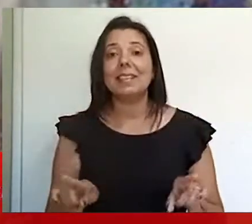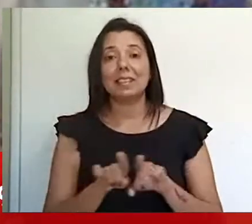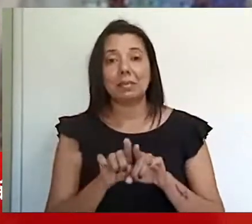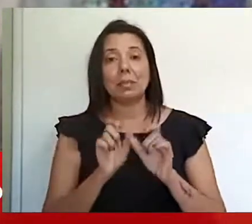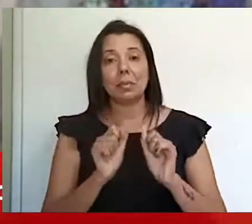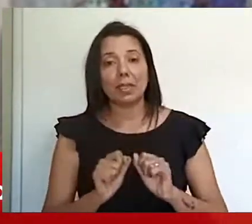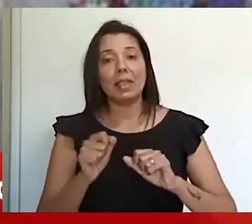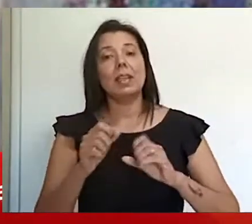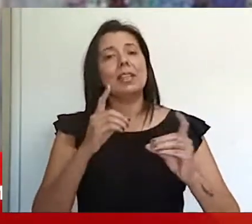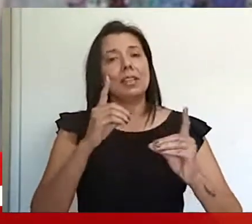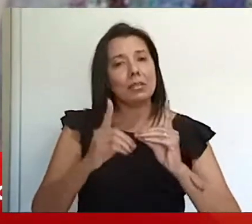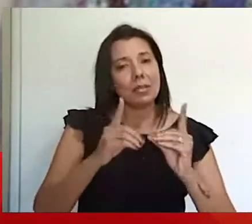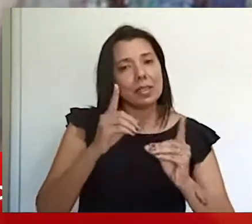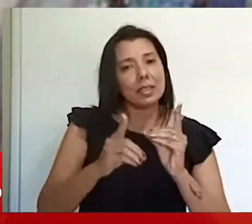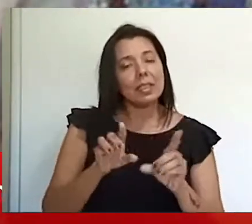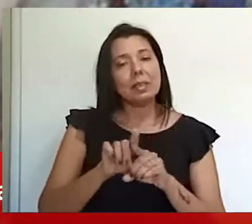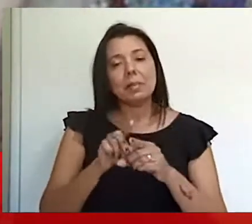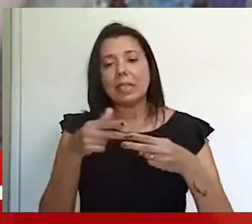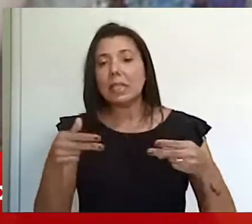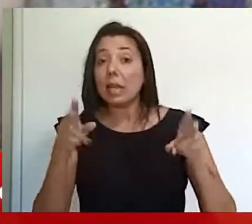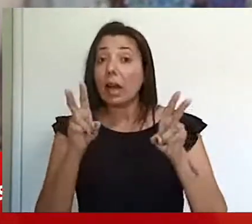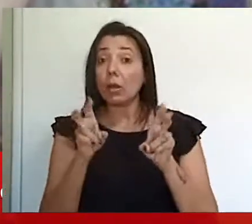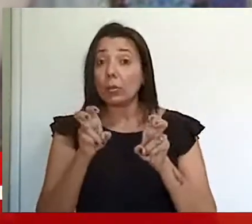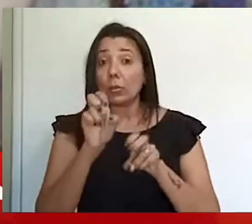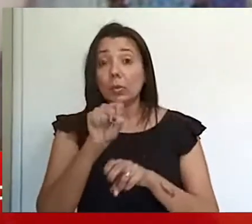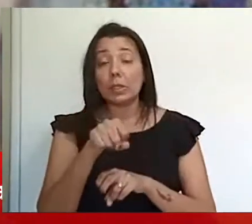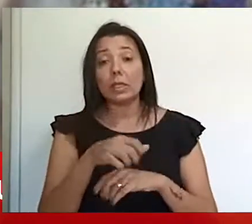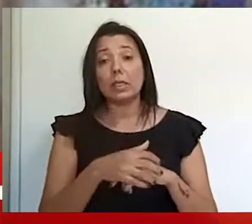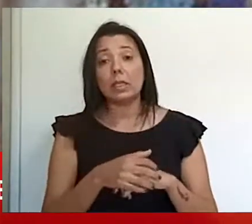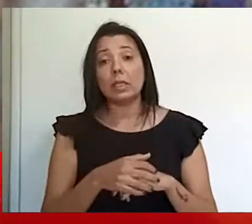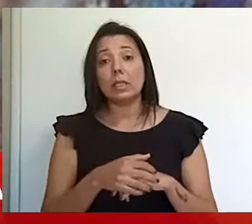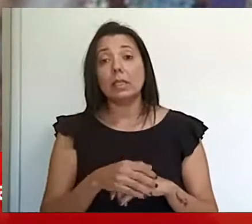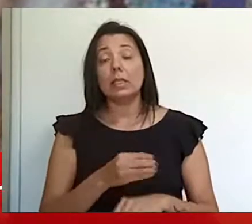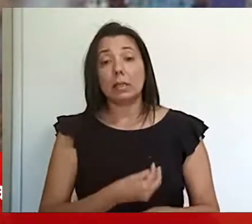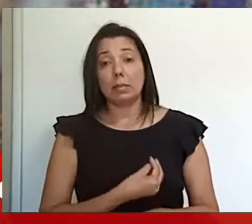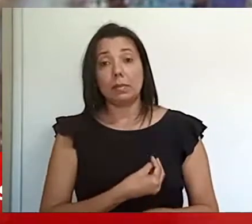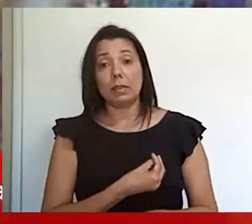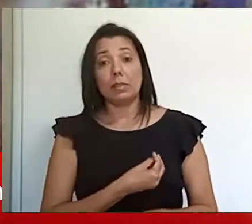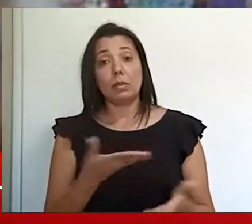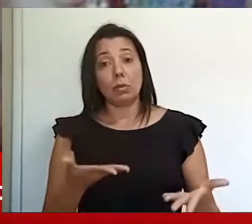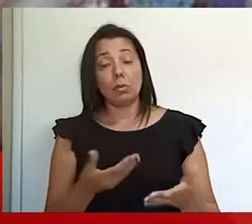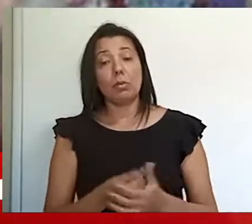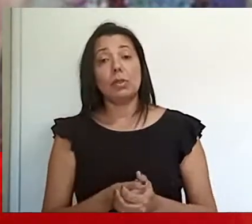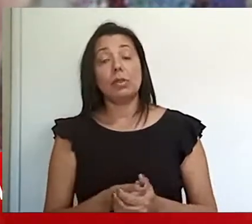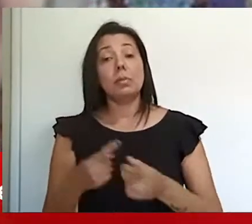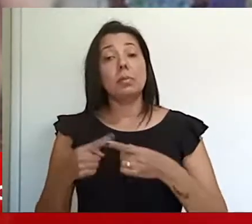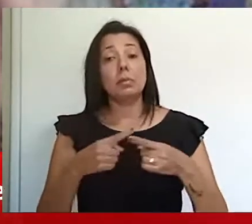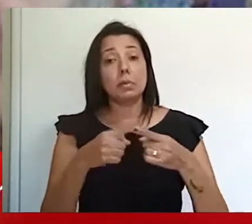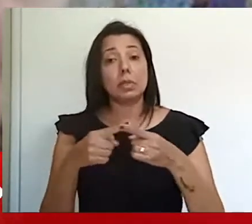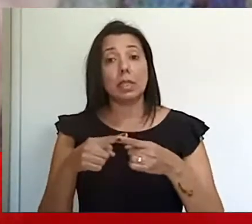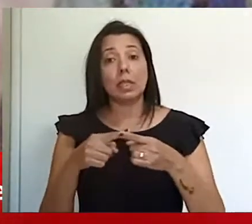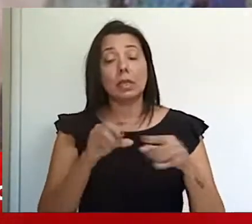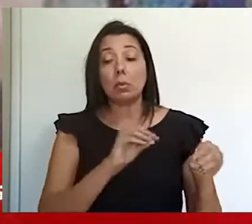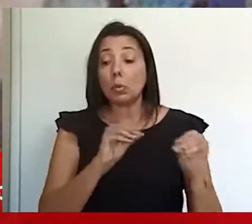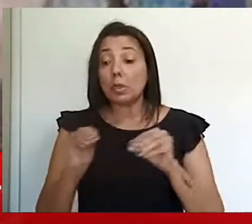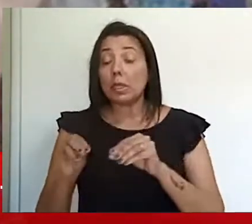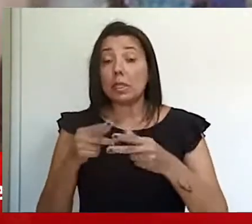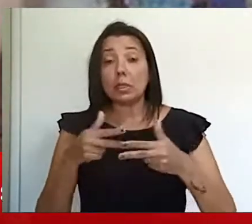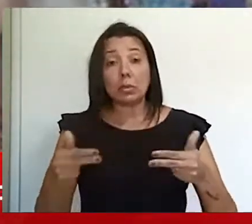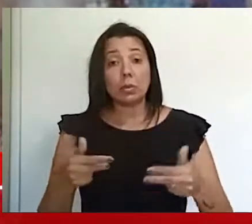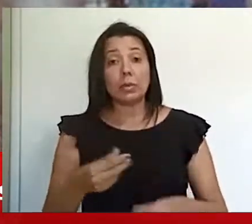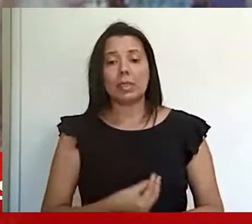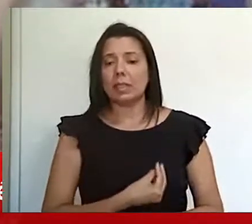essas questões que estão presentes na nossa vida hoje, inclusive mudando o rumo da nossa vida com essa pandemia,